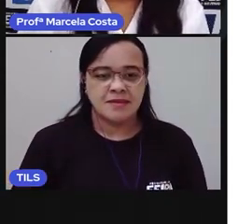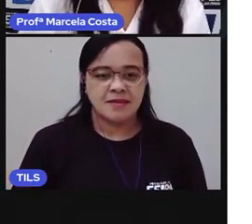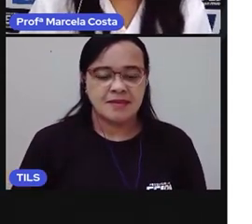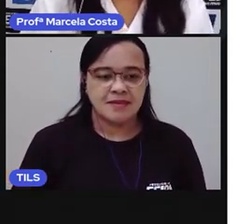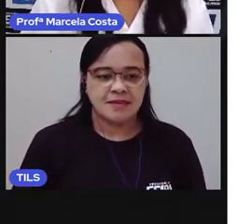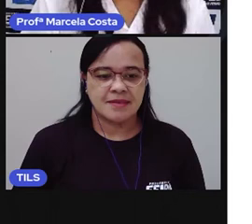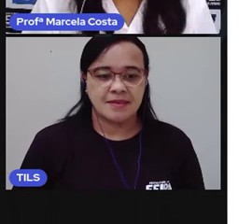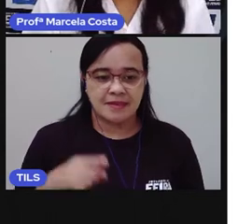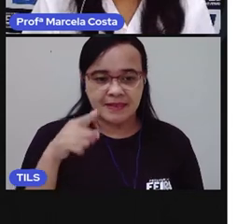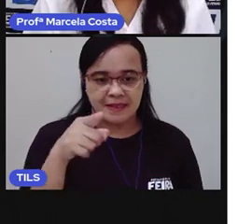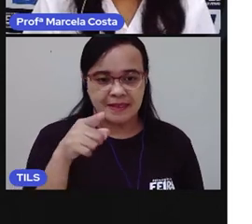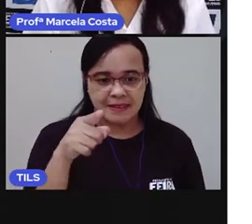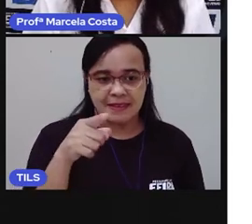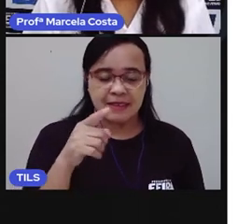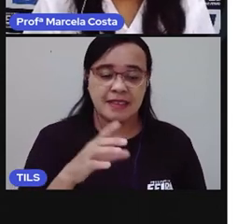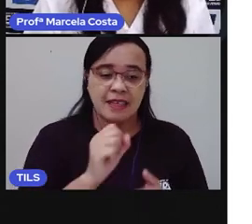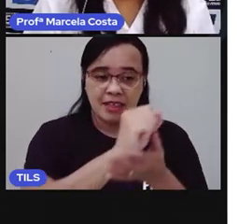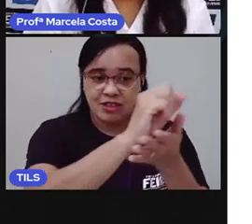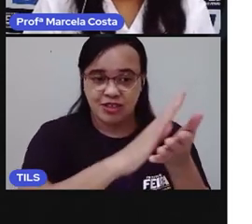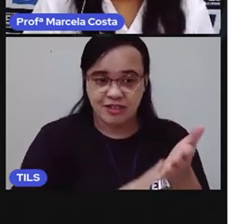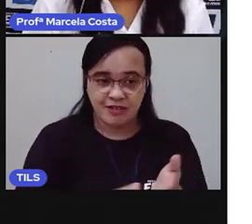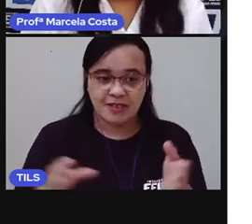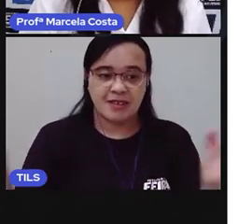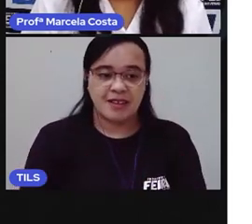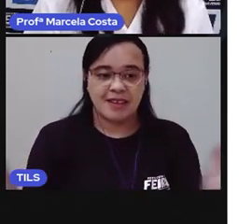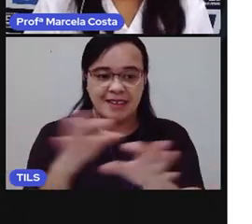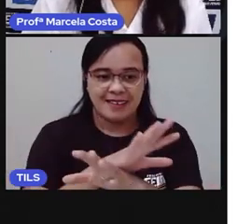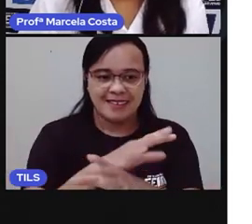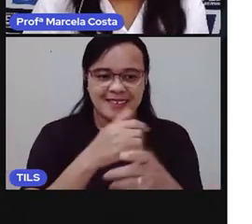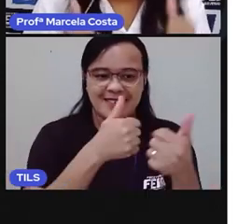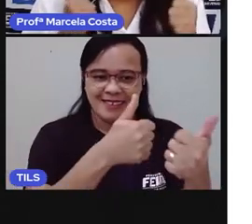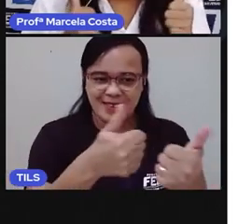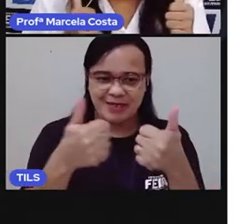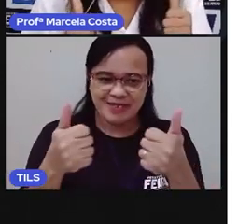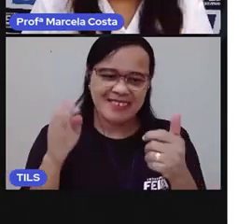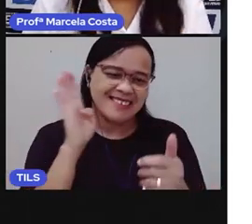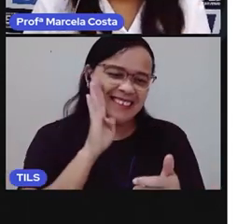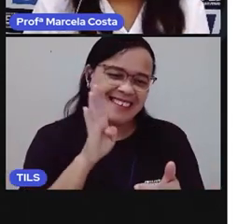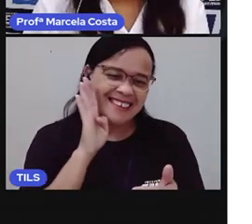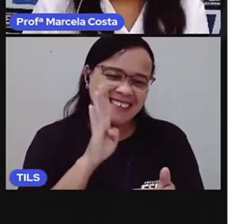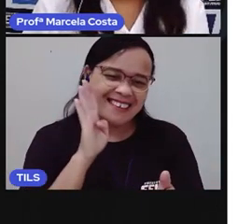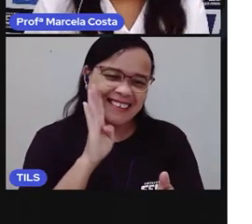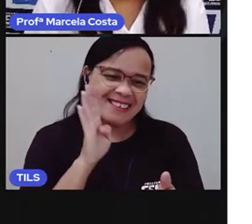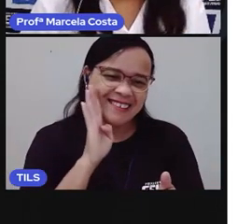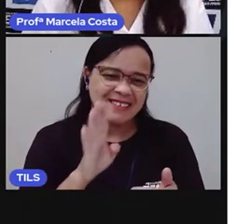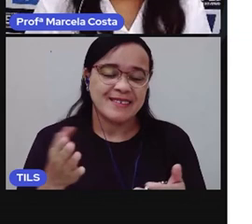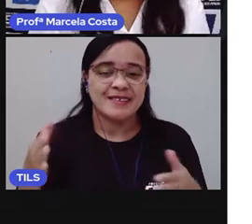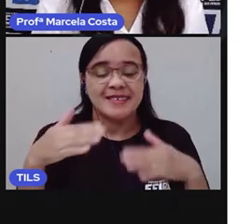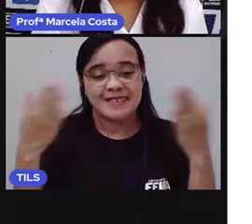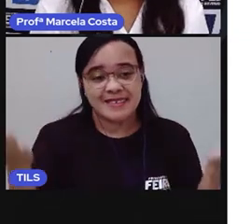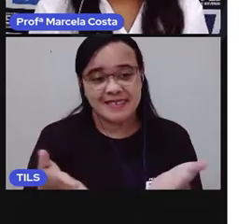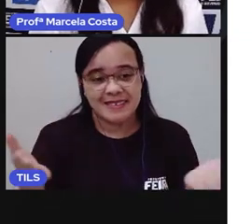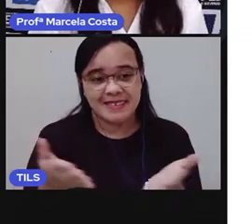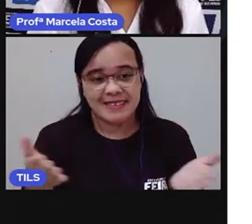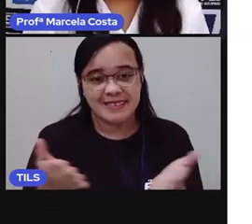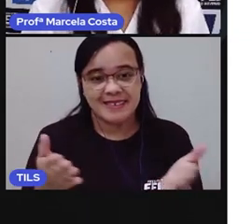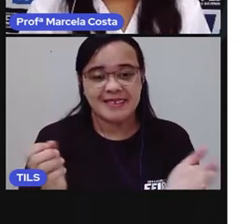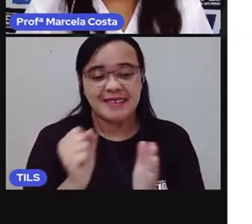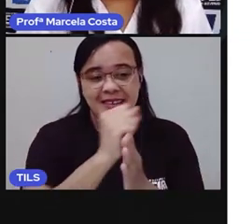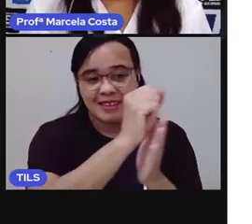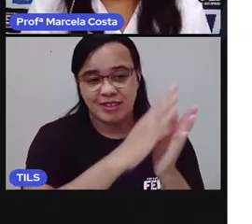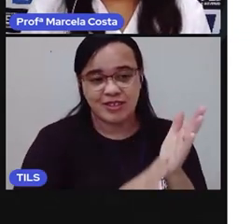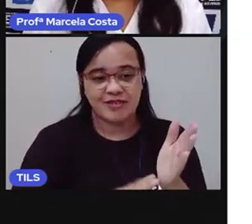Concluímos essa atividade. Muito bem. Legal. Agora vamos para a